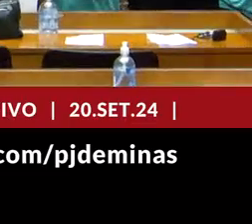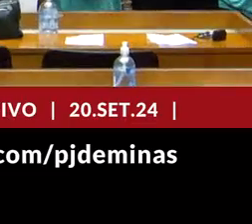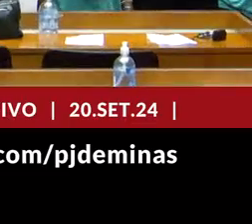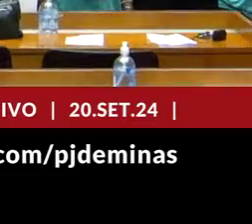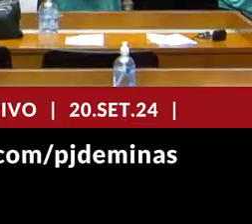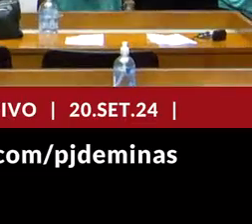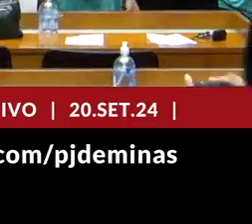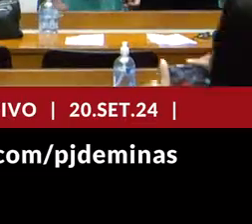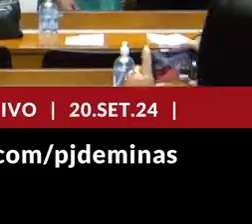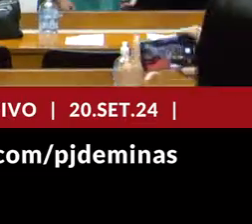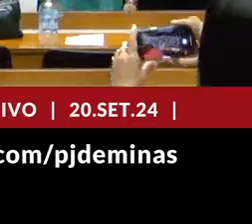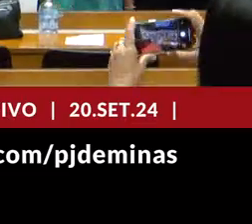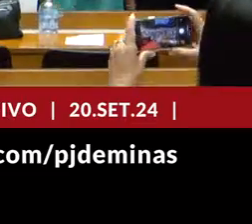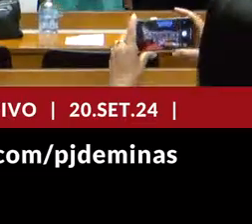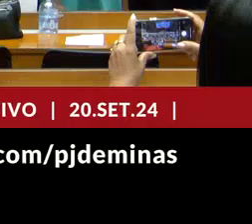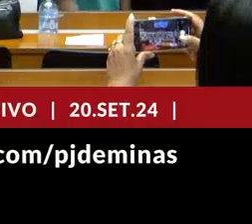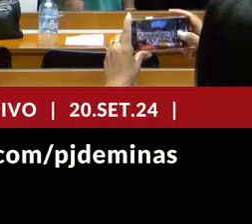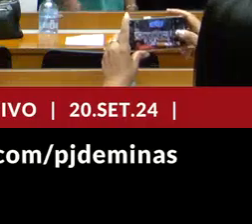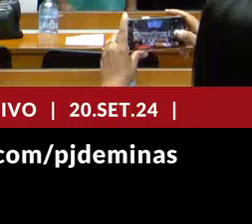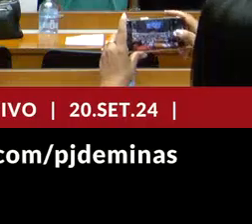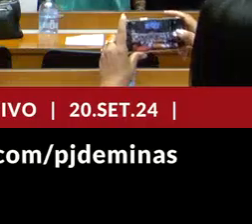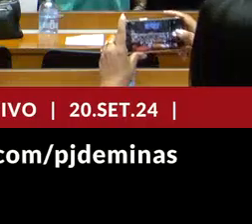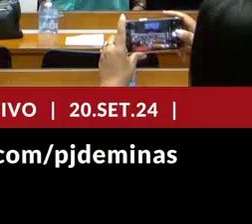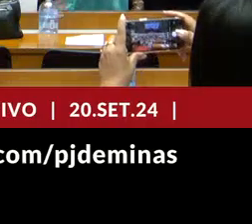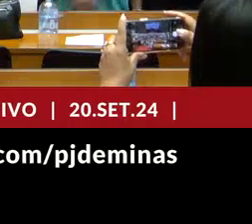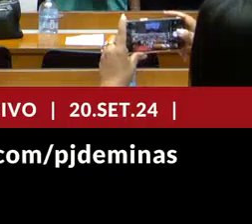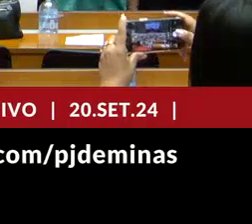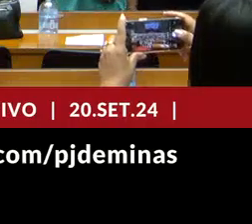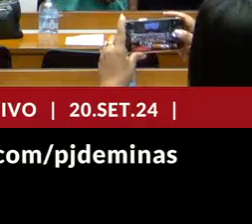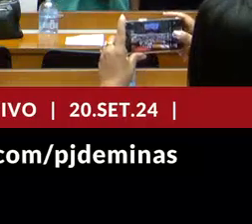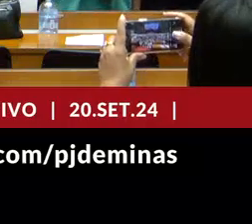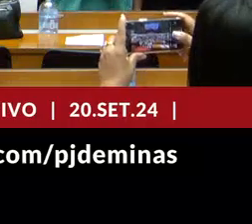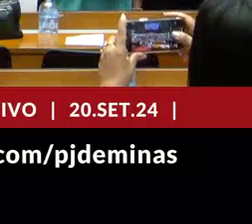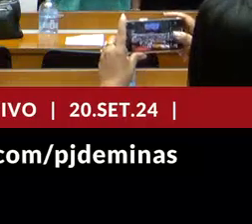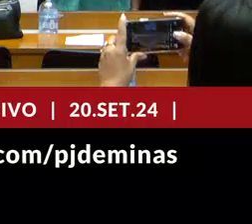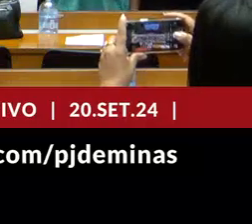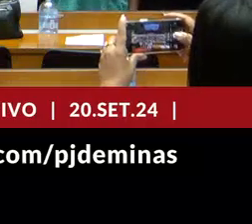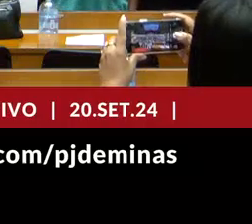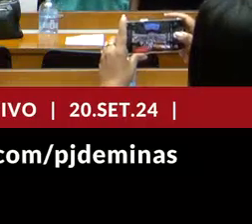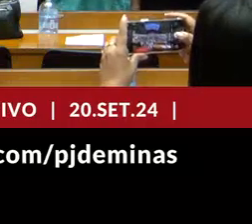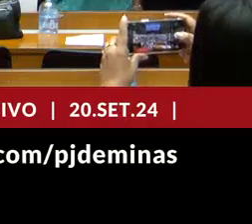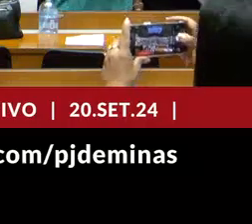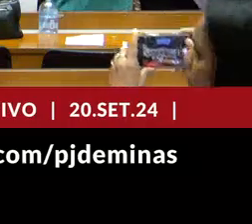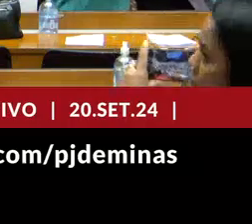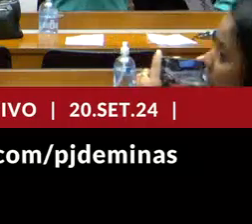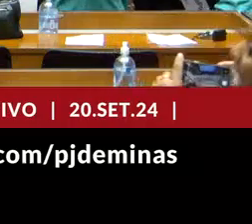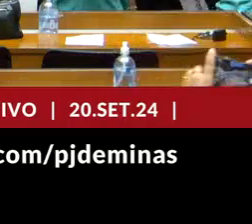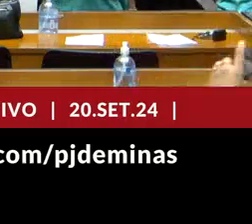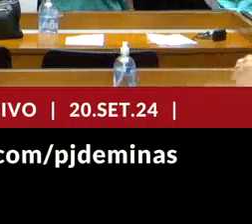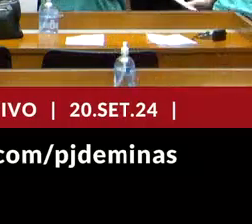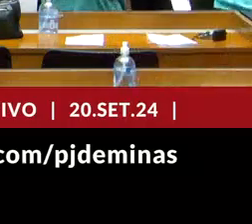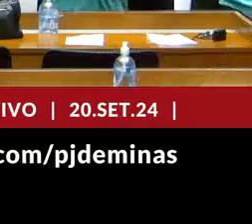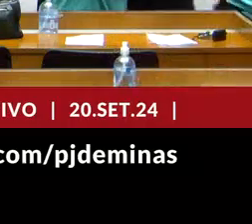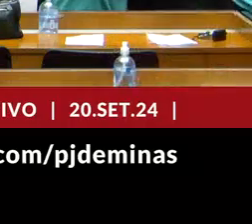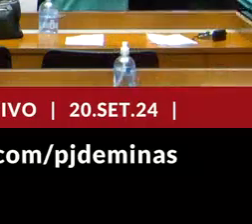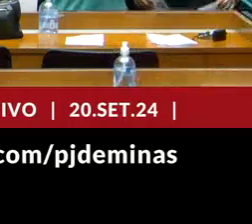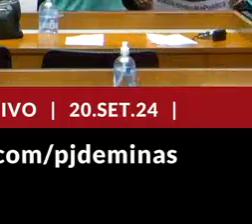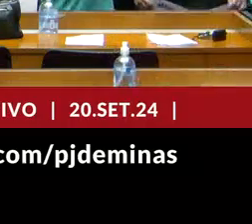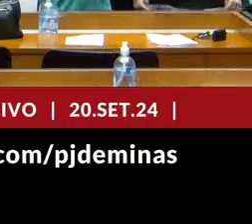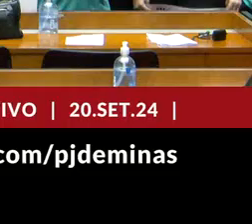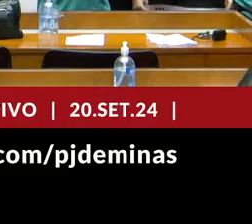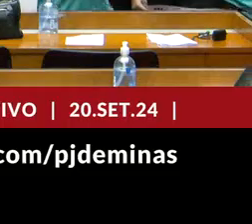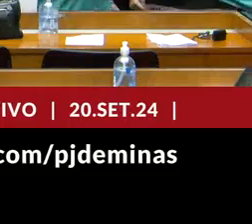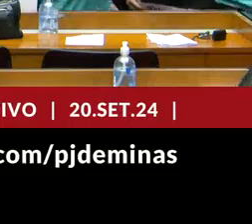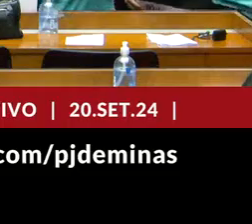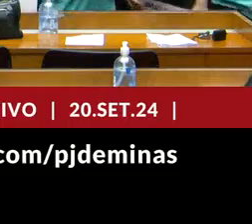a a usar o Instagram é só ir lá na página do do do Parlamento jovem para poder fazer a inscrição